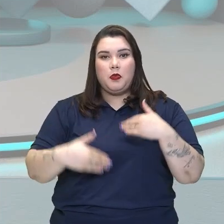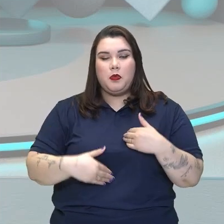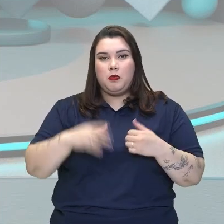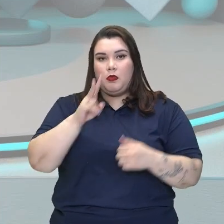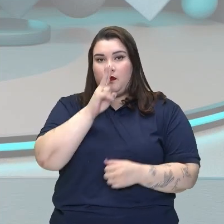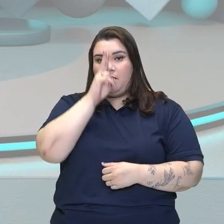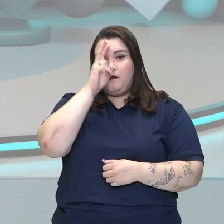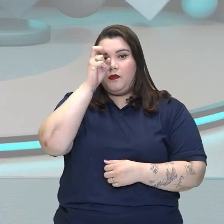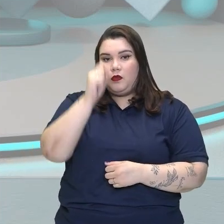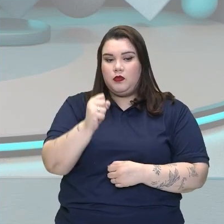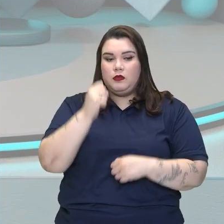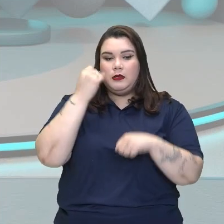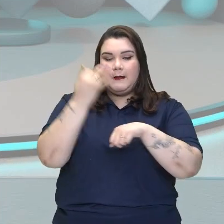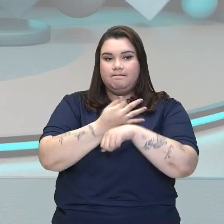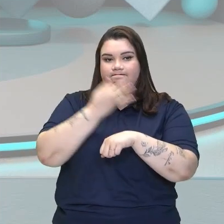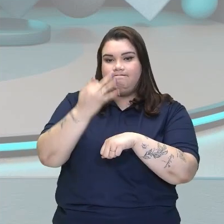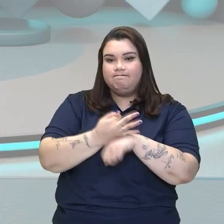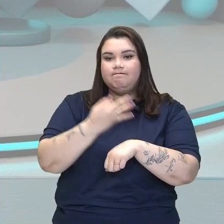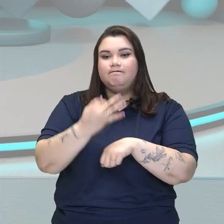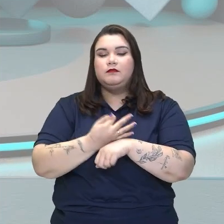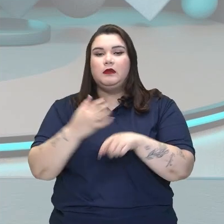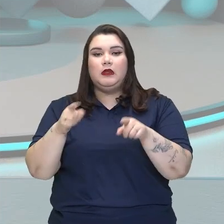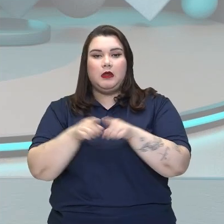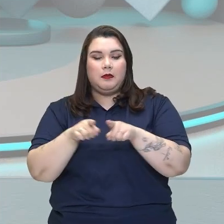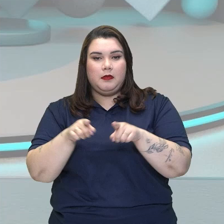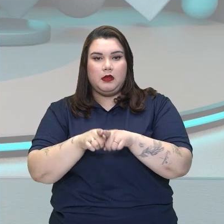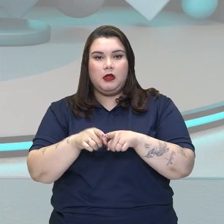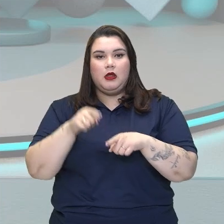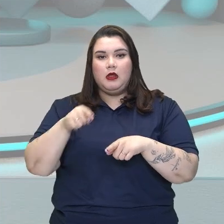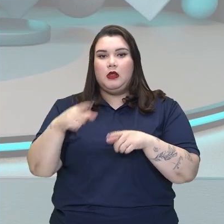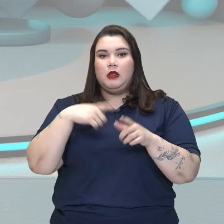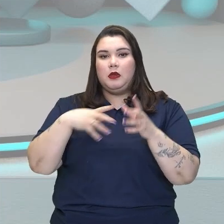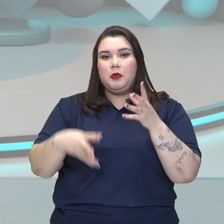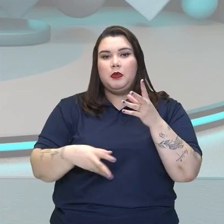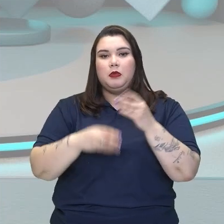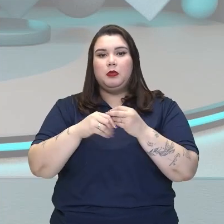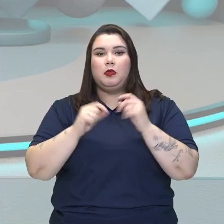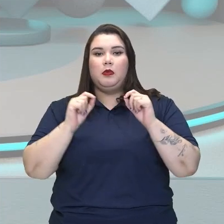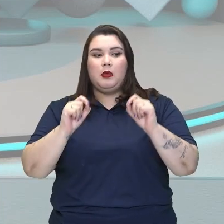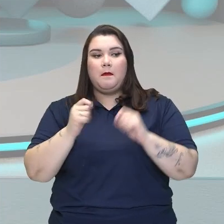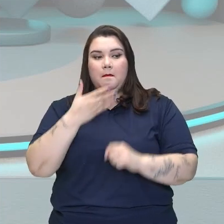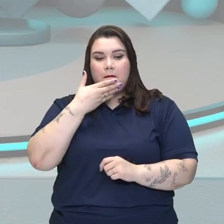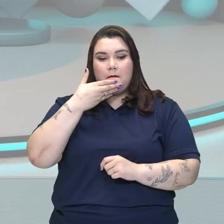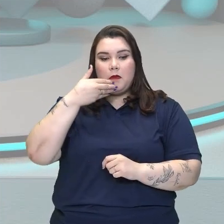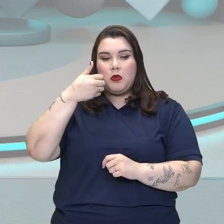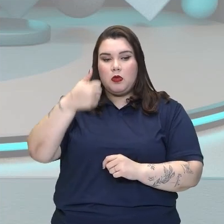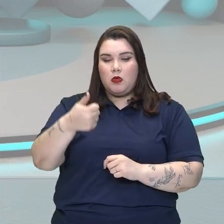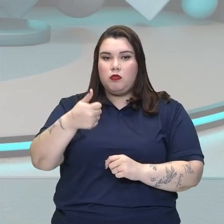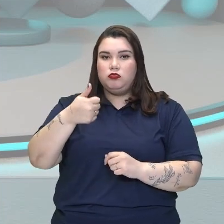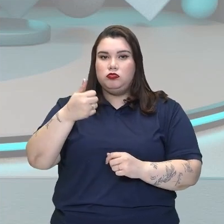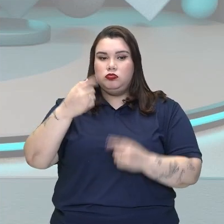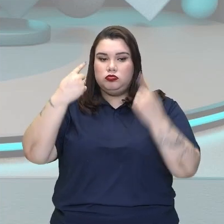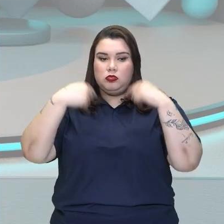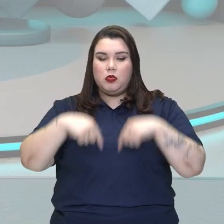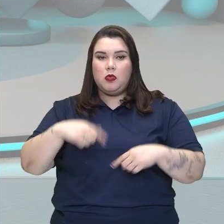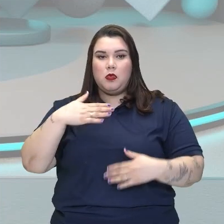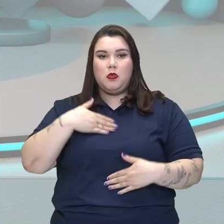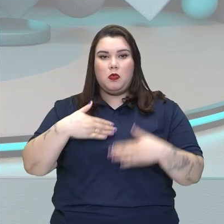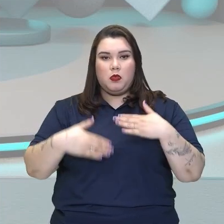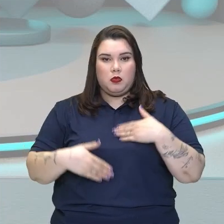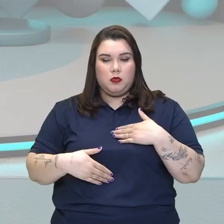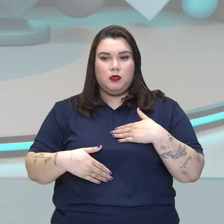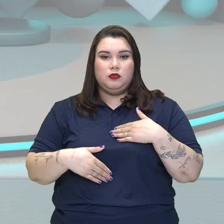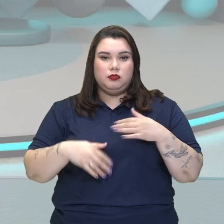equilíbrio, resistência, o arborismo contribui também aí, ó, né, para a melhoria da condição